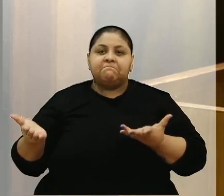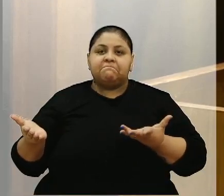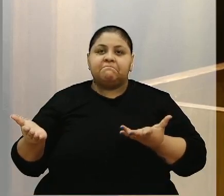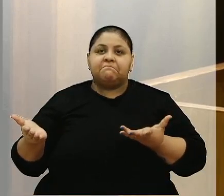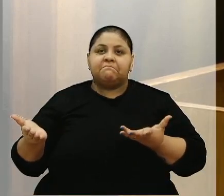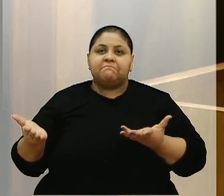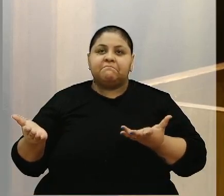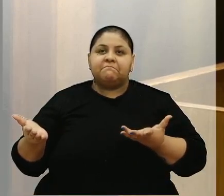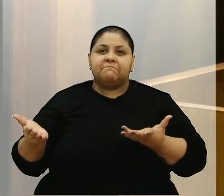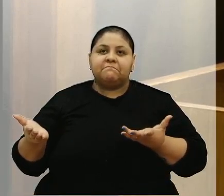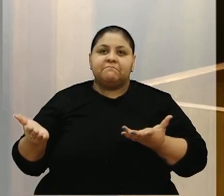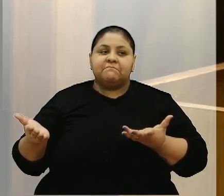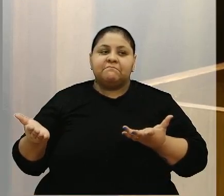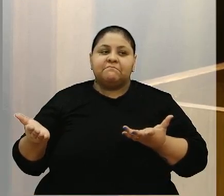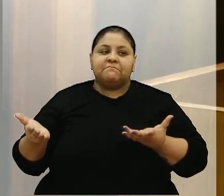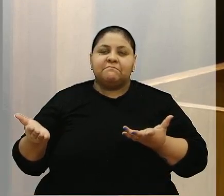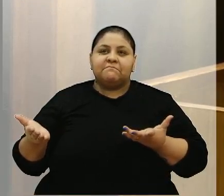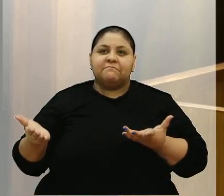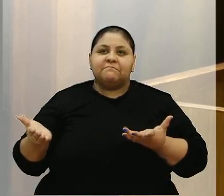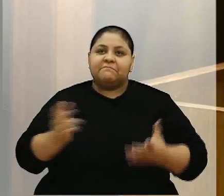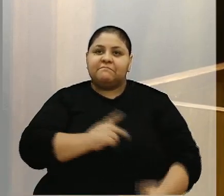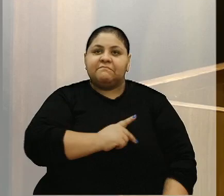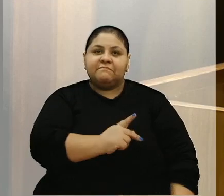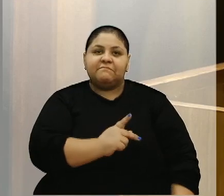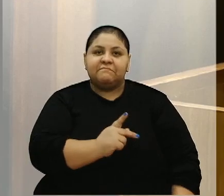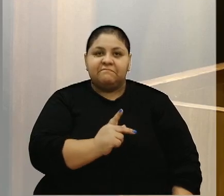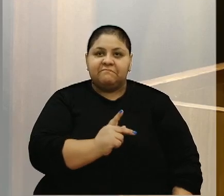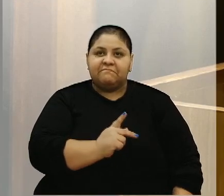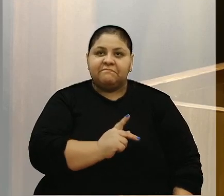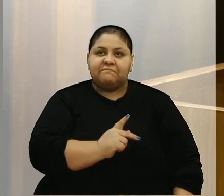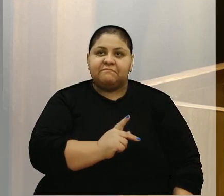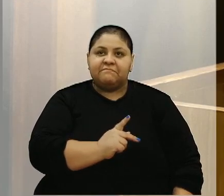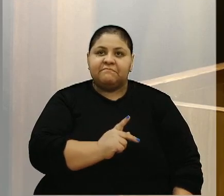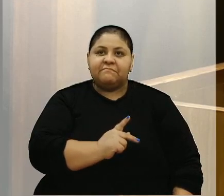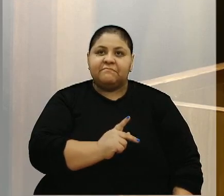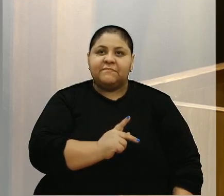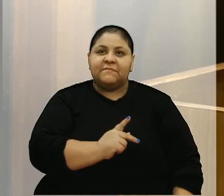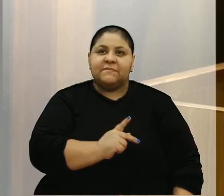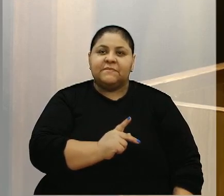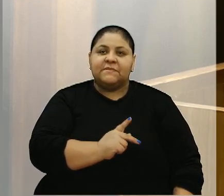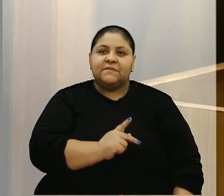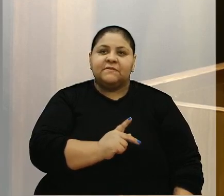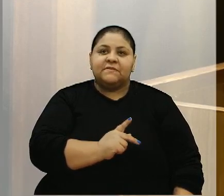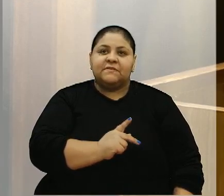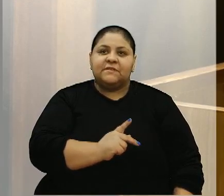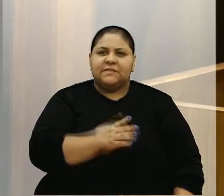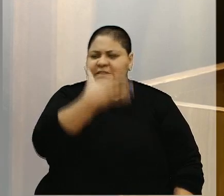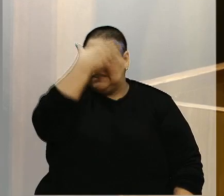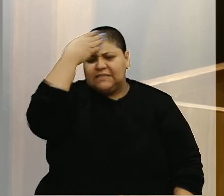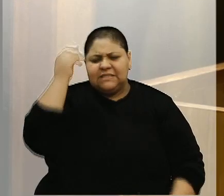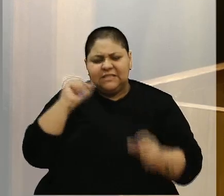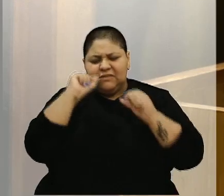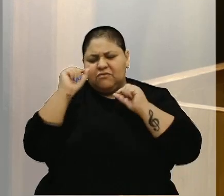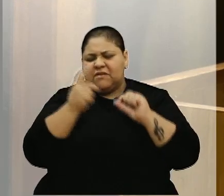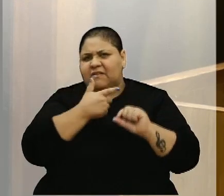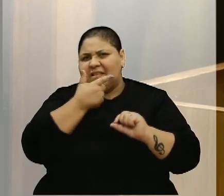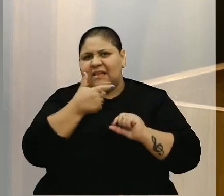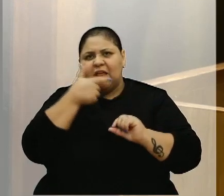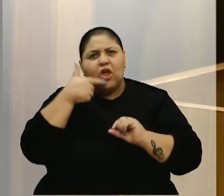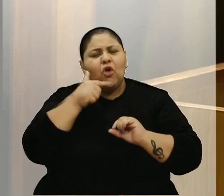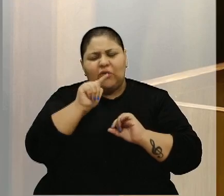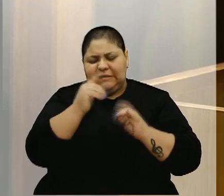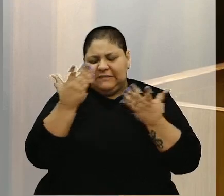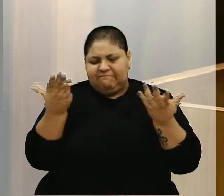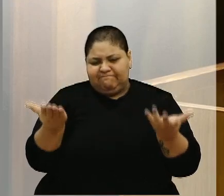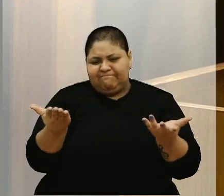na verdade, senhora presidente, né, sim, derrubou meu raciocínio ali. Conseguiu, queria,